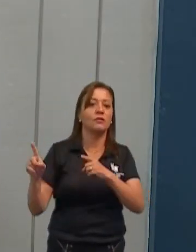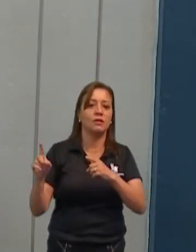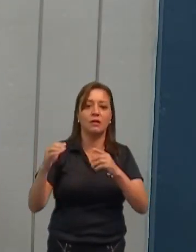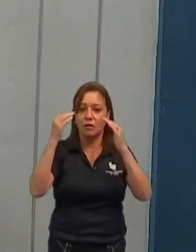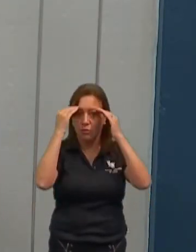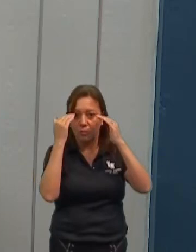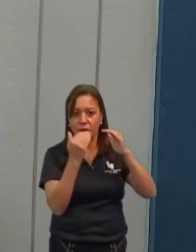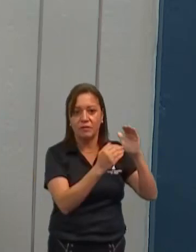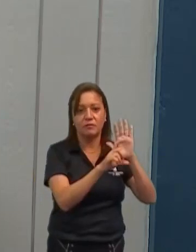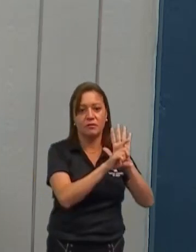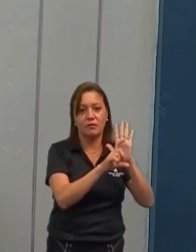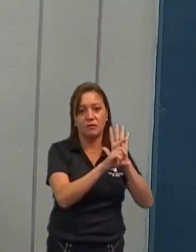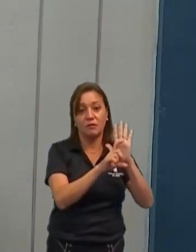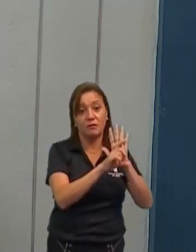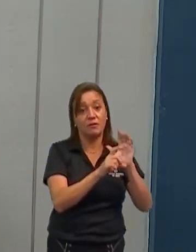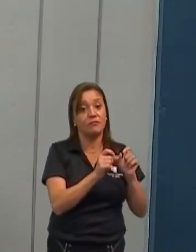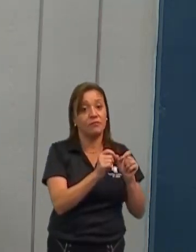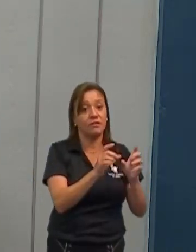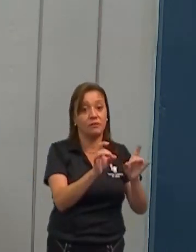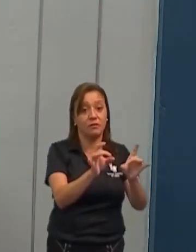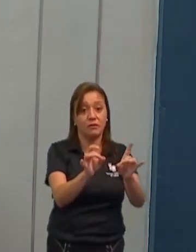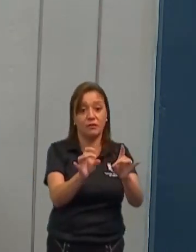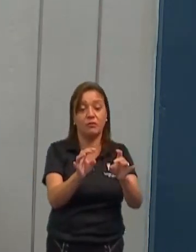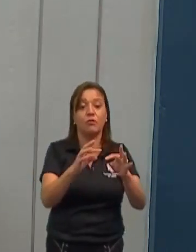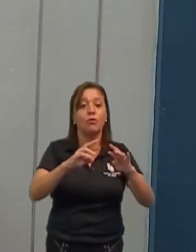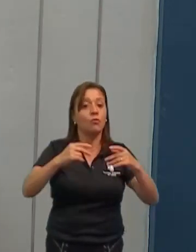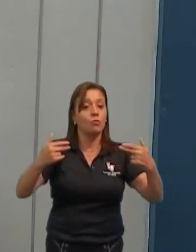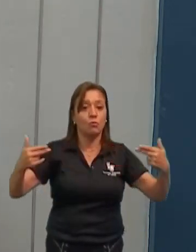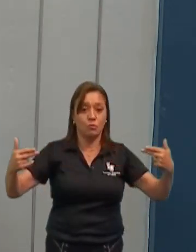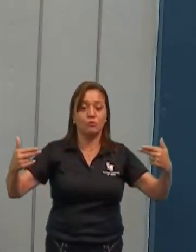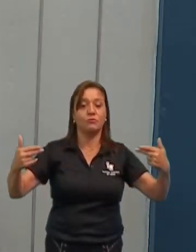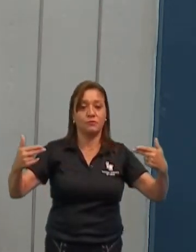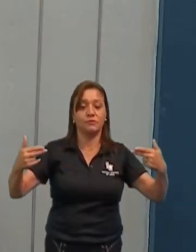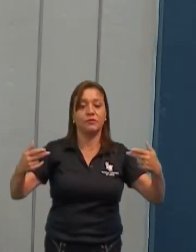isso, alguns ficam aí se movimentando no tráfico de droga,